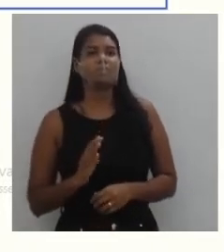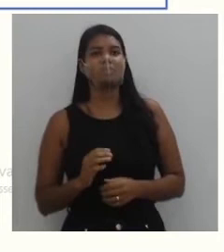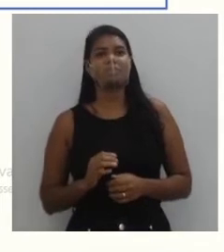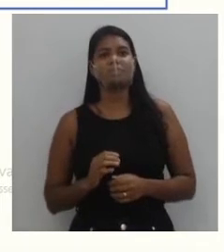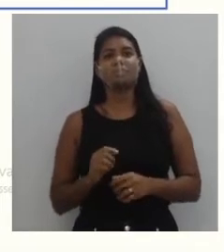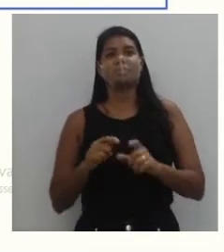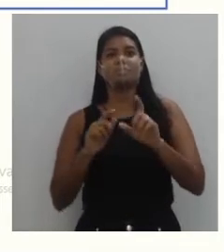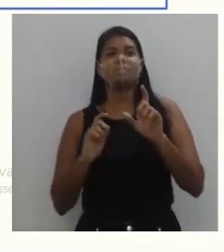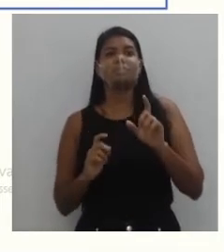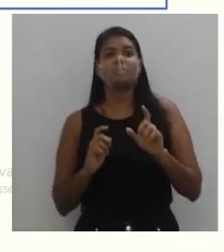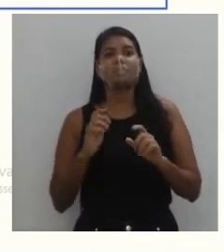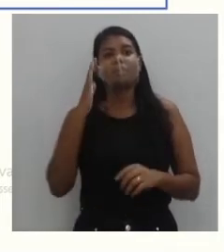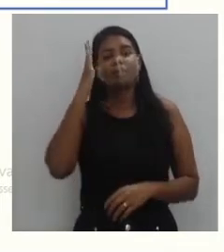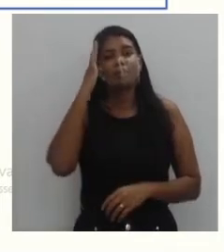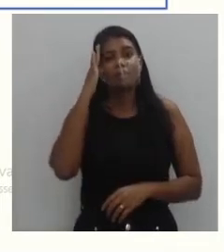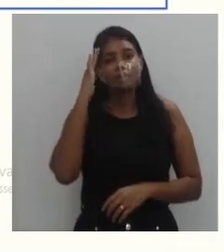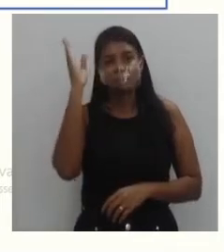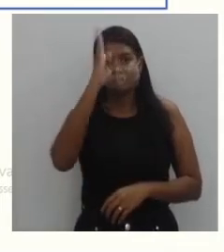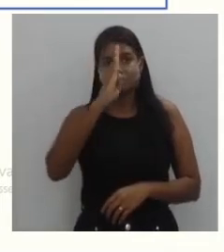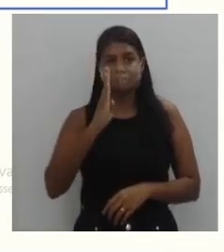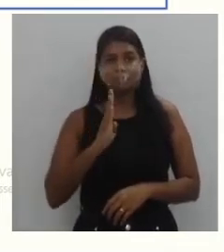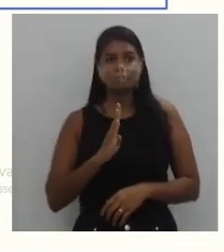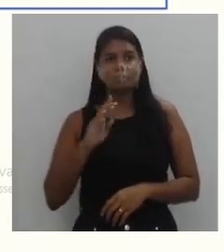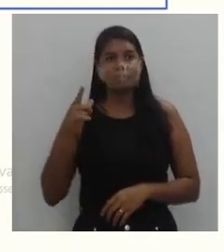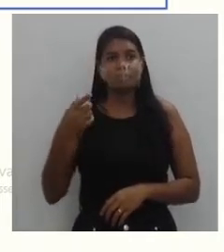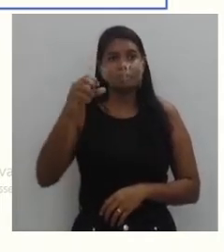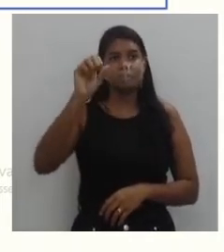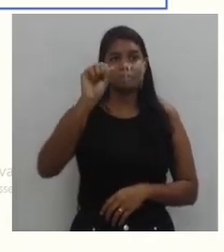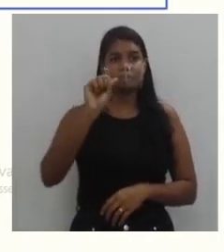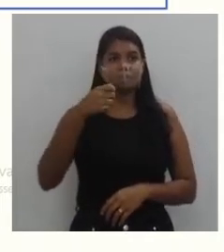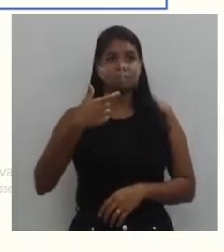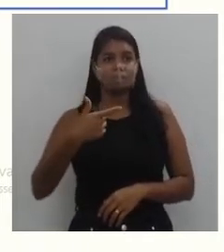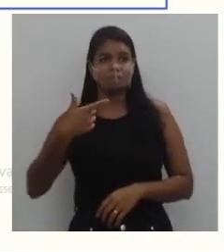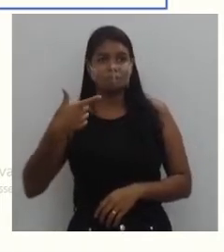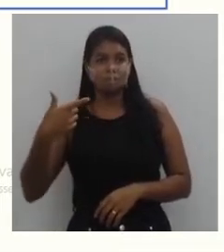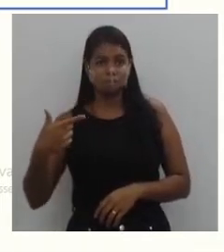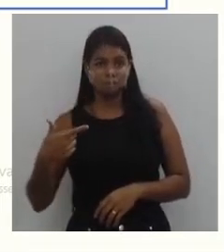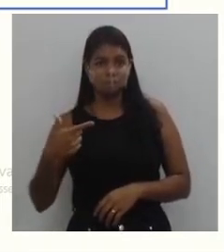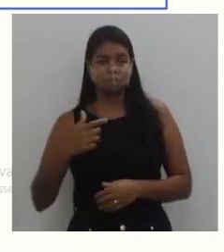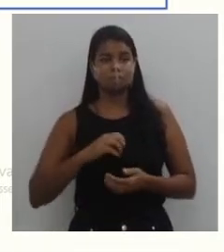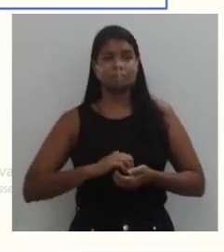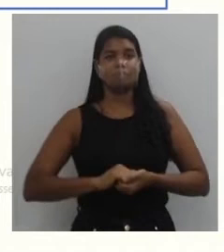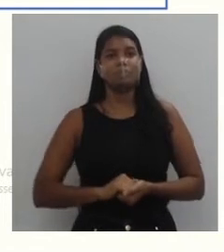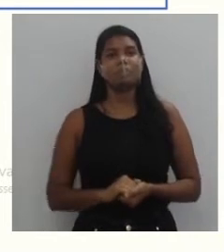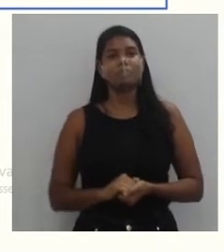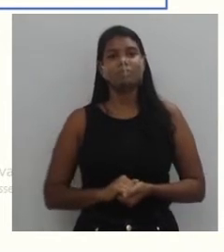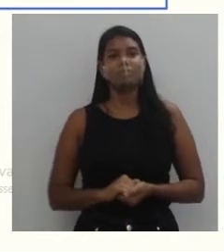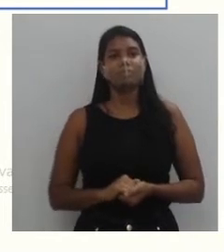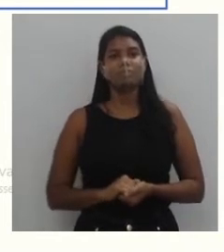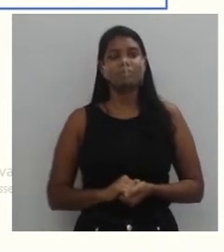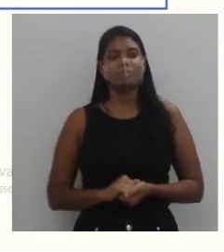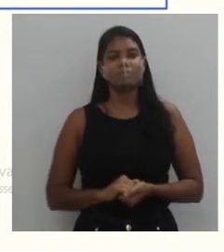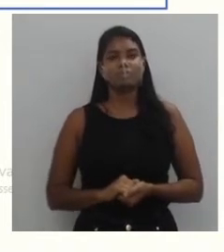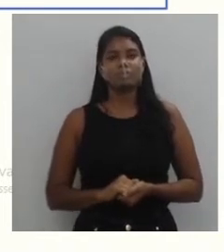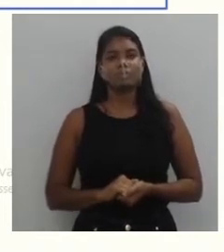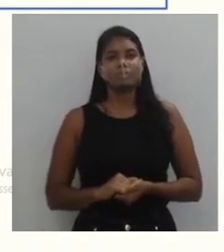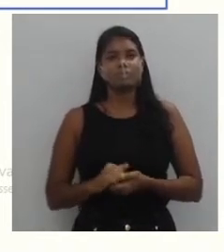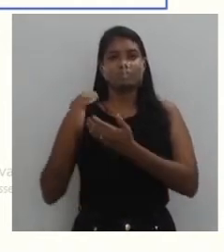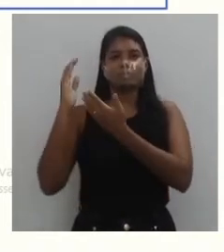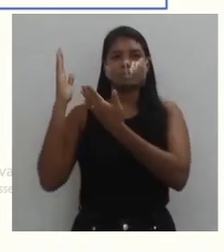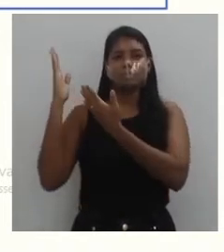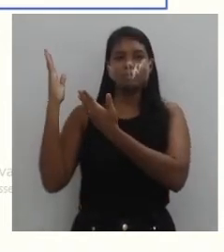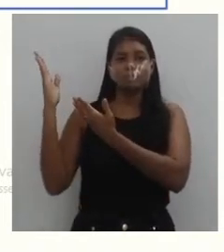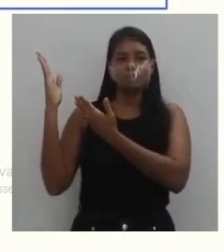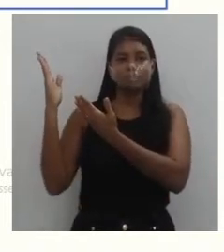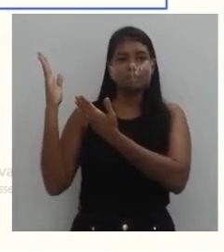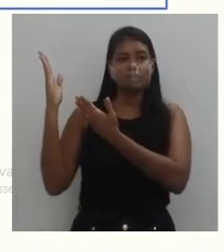recém-independente. É bom salientar que o Brasil tornou-se independente em 1822. Vejam só, no segundo ponto nós temos,